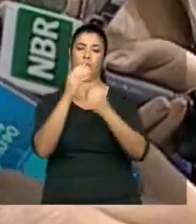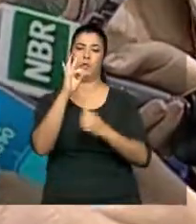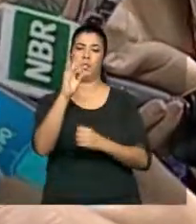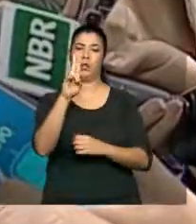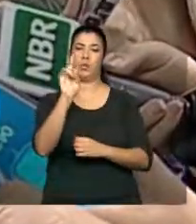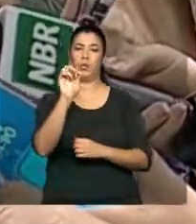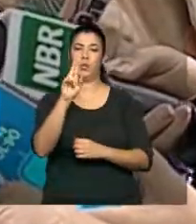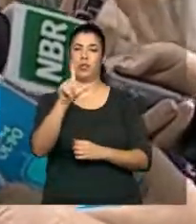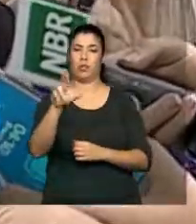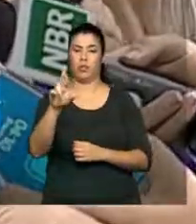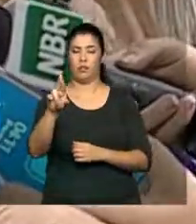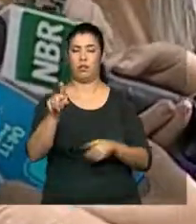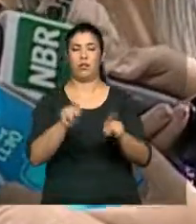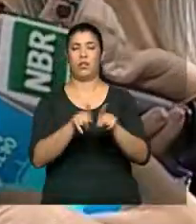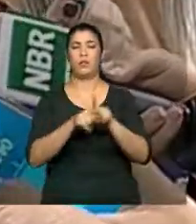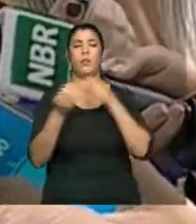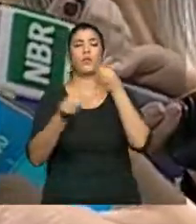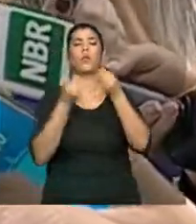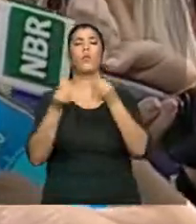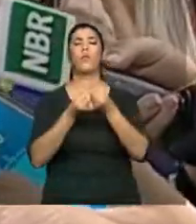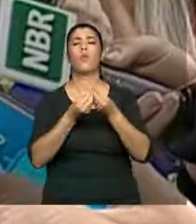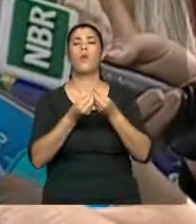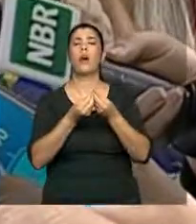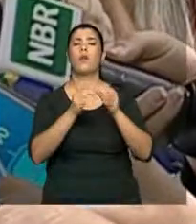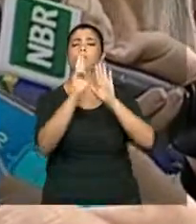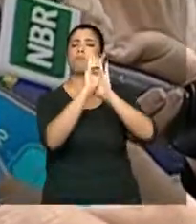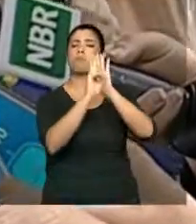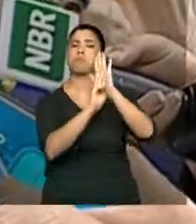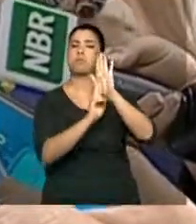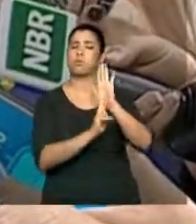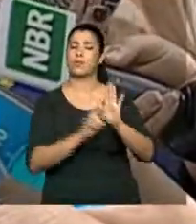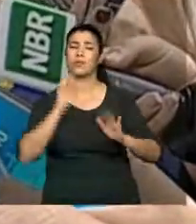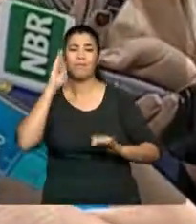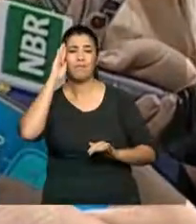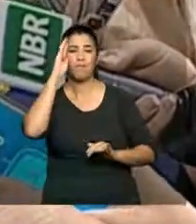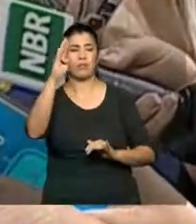respeito de quais as prerrogativas e as